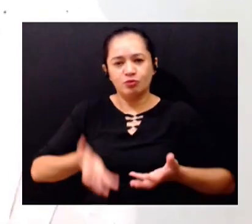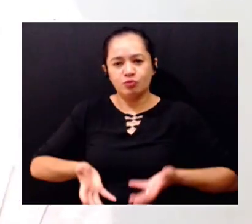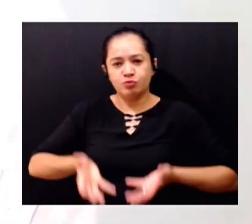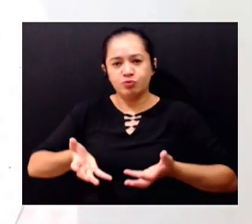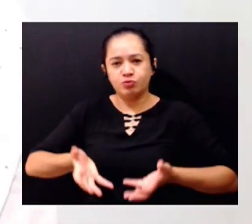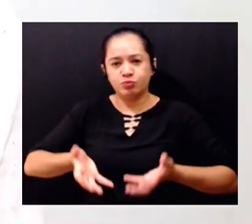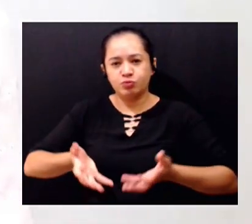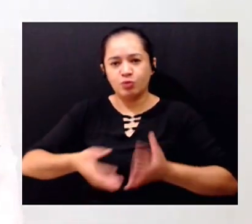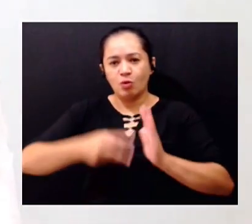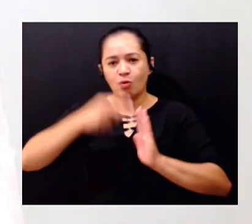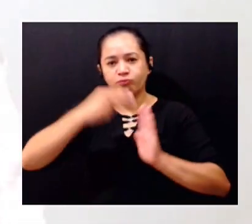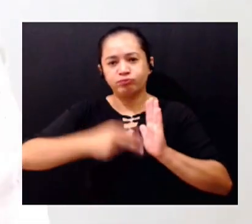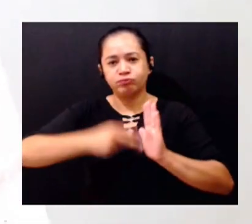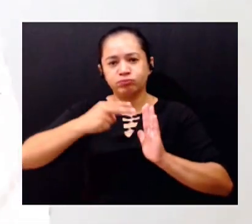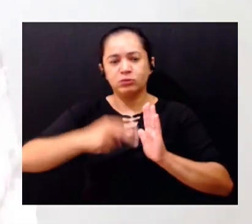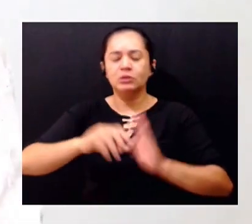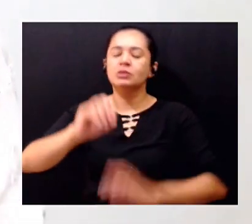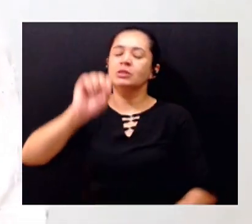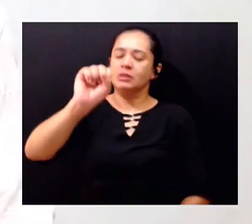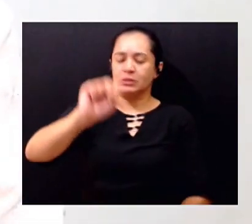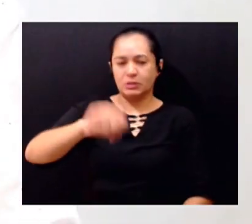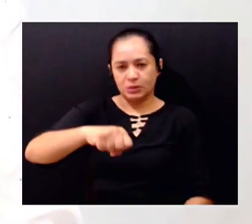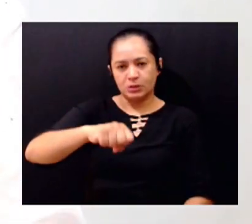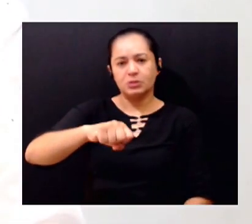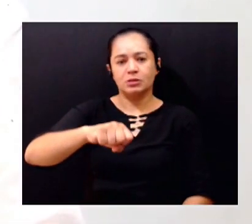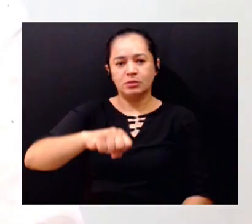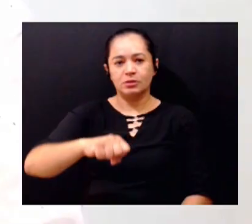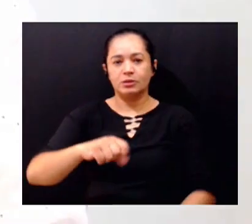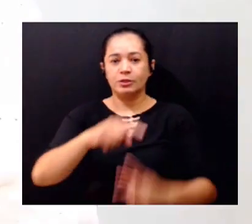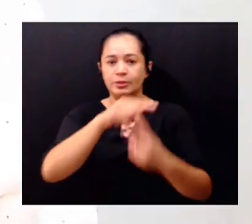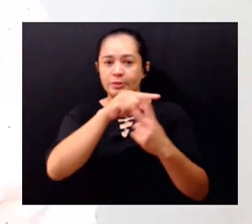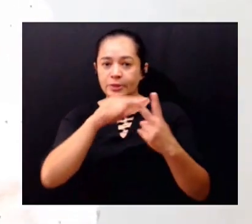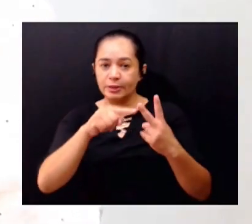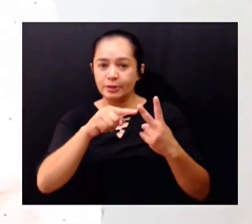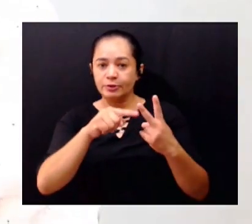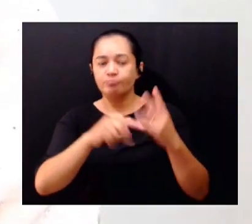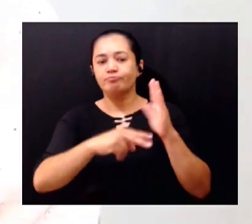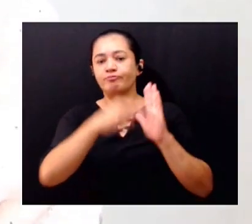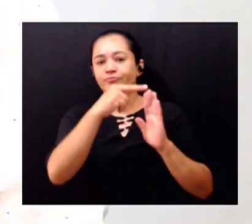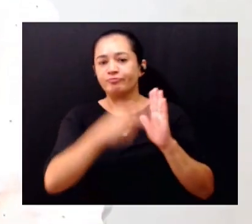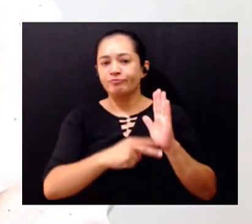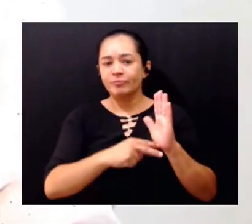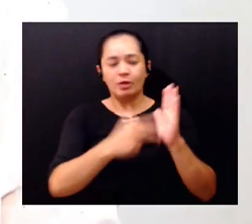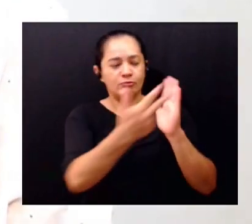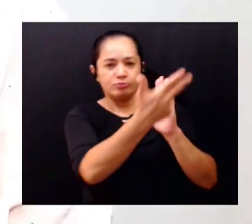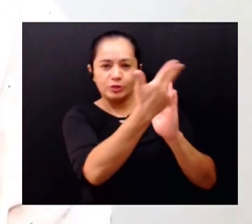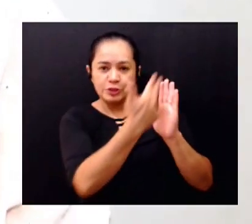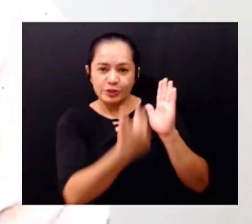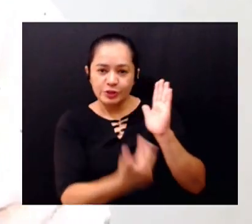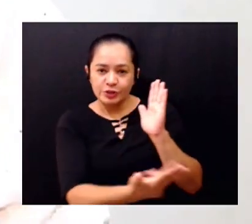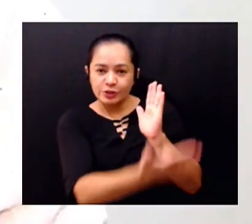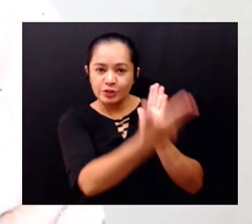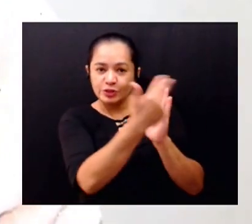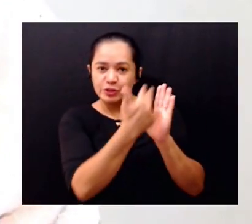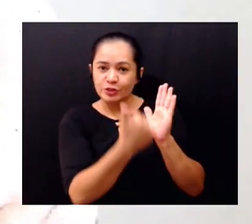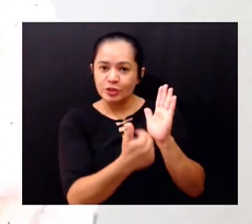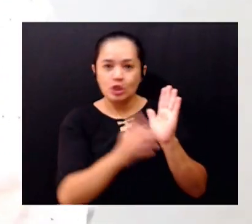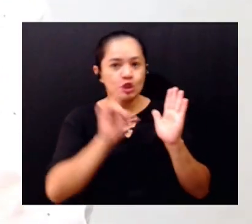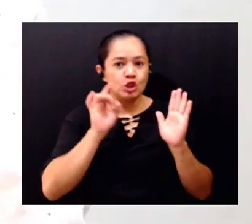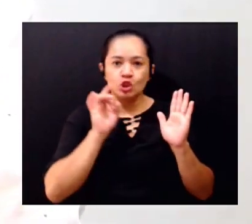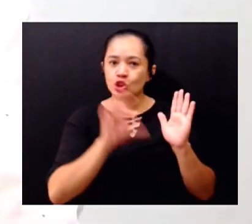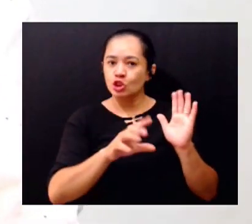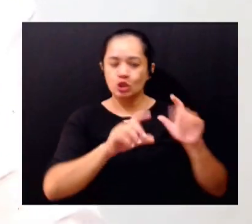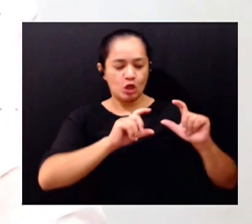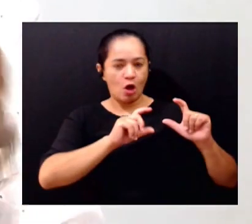Suzy? Isso, são duas leituras, né? A leitura de imagem, porque a gente tem quadrinhos que são só imagem, sem balão, e